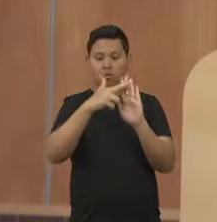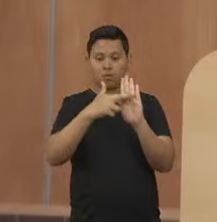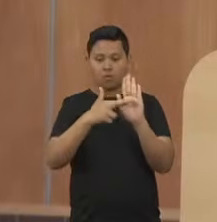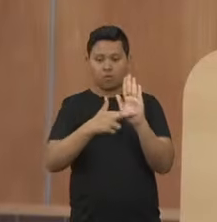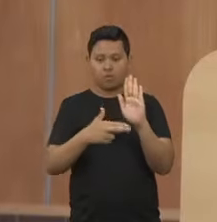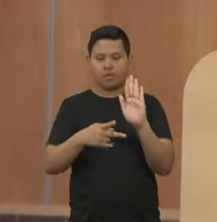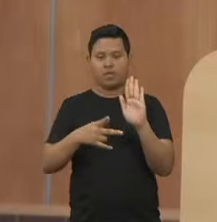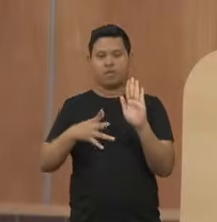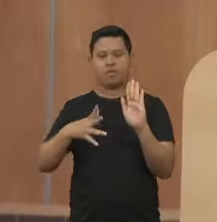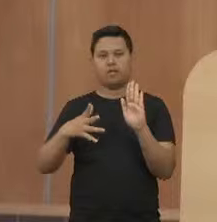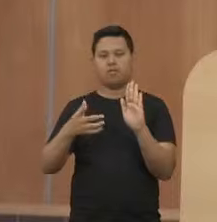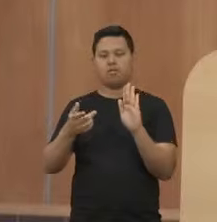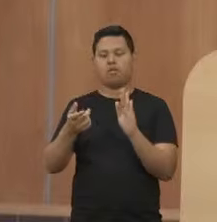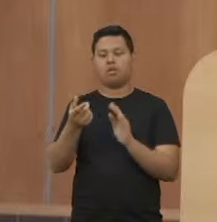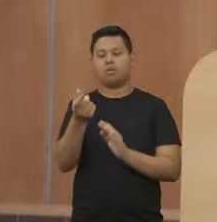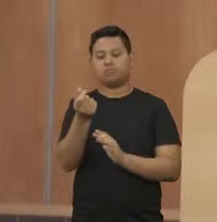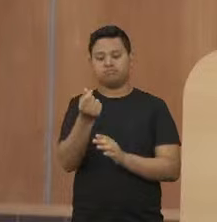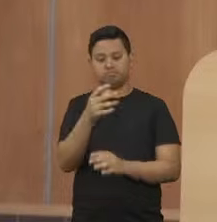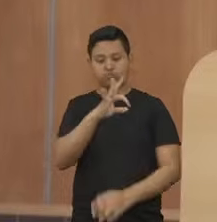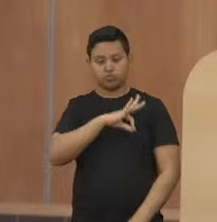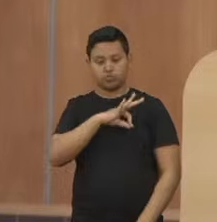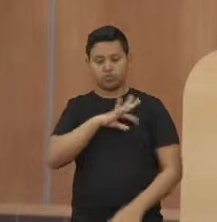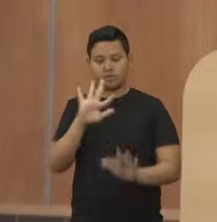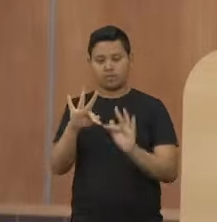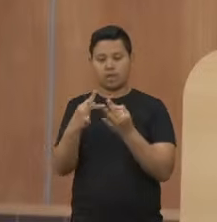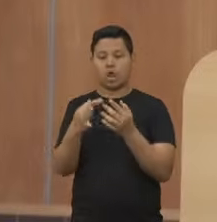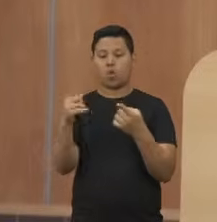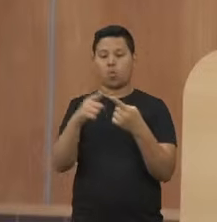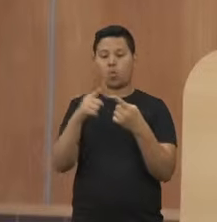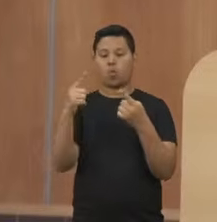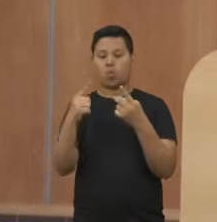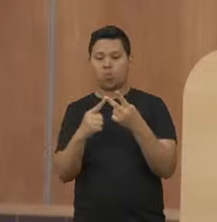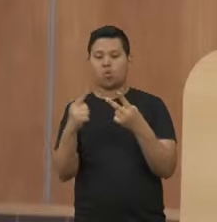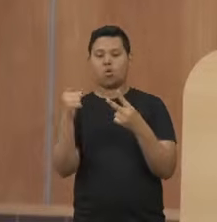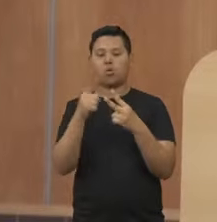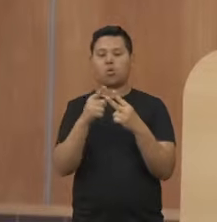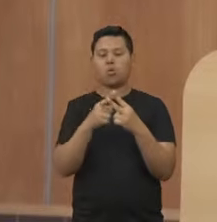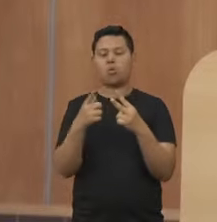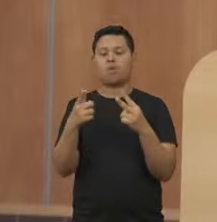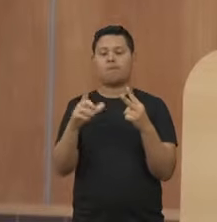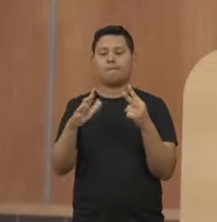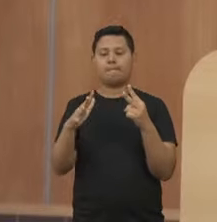renda familiar das faixas urbano 1 e 2, que eu falei agora há pouco, né? Renda até